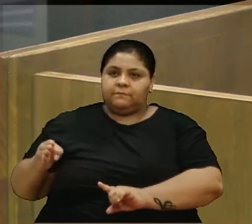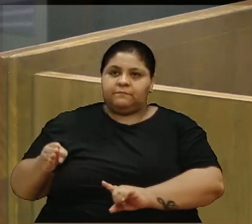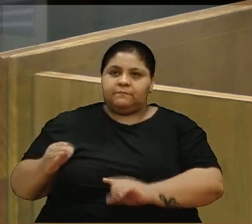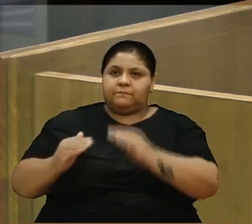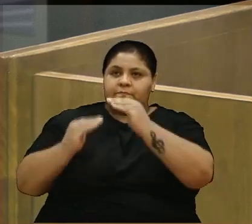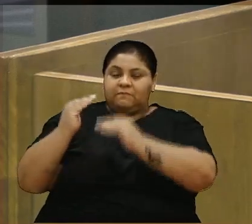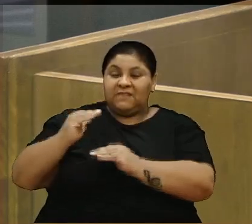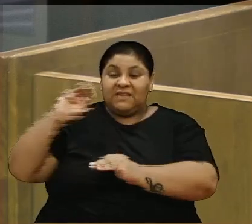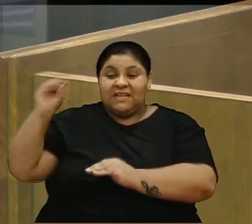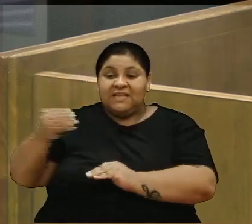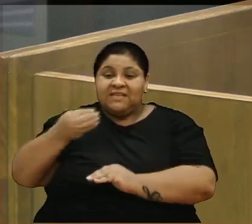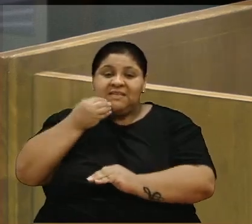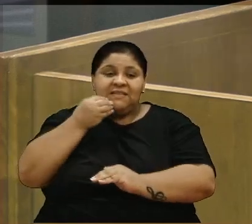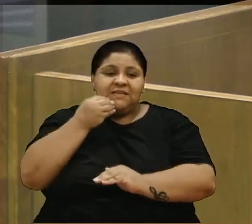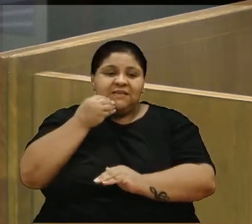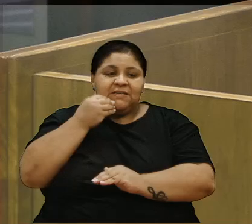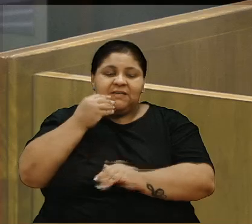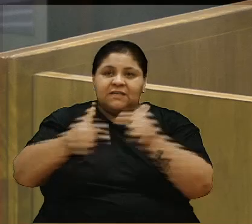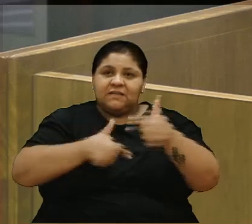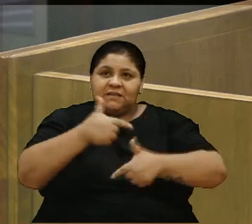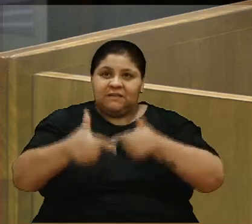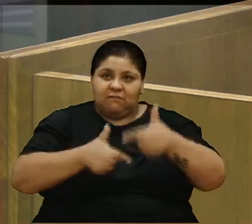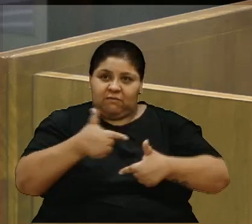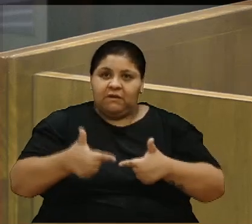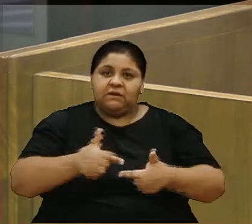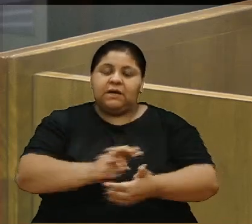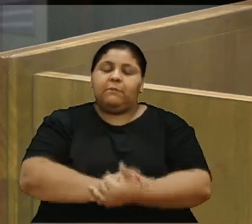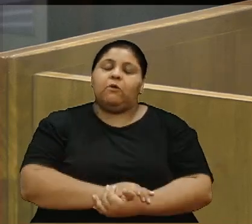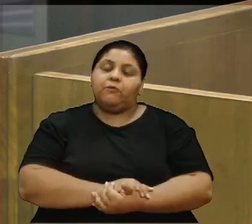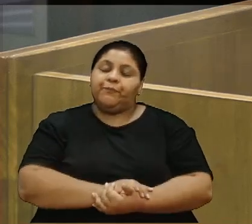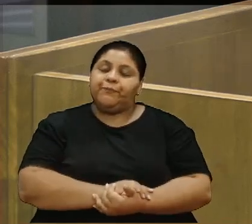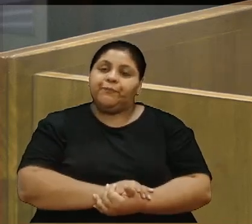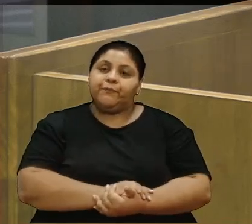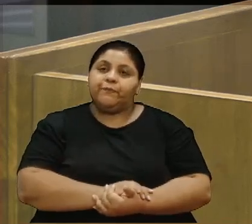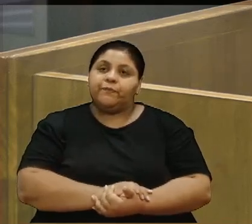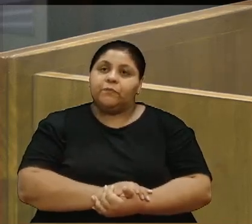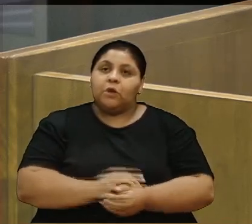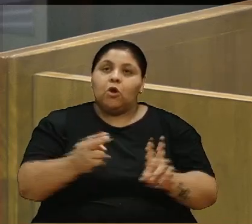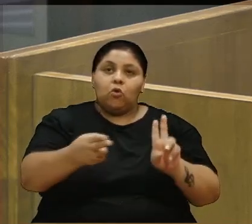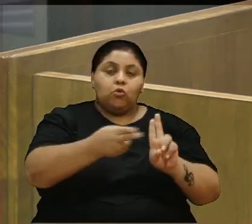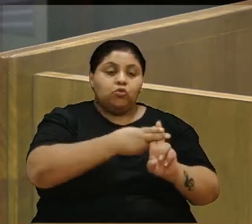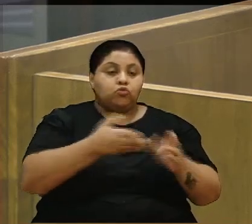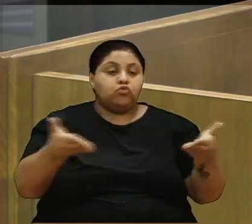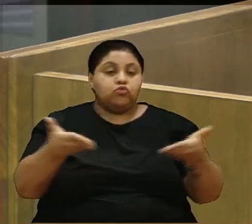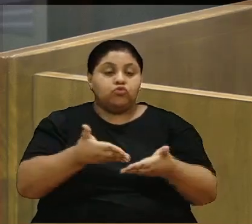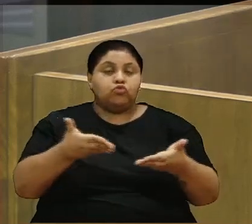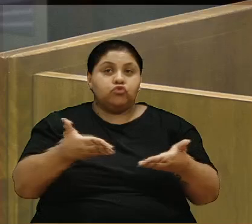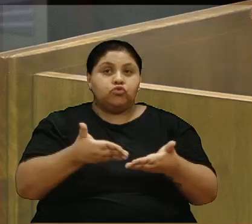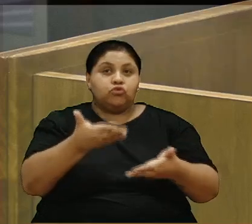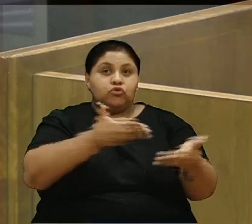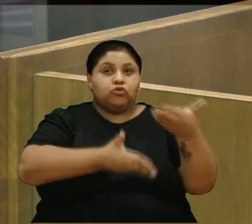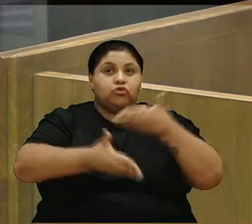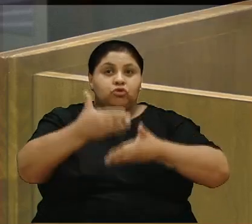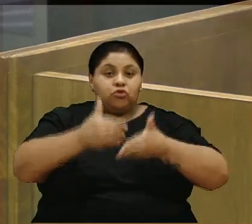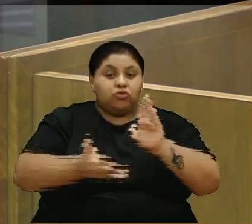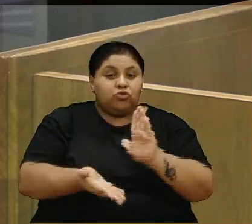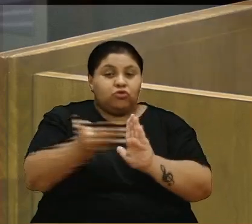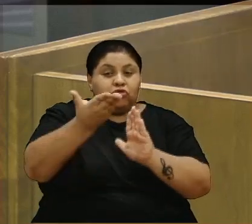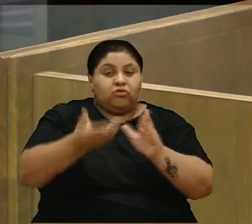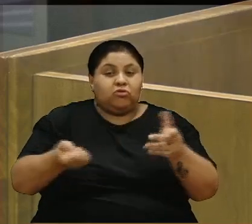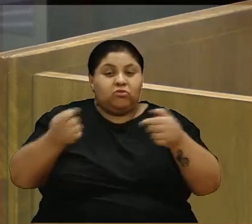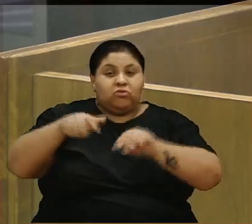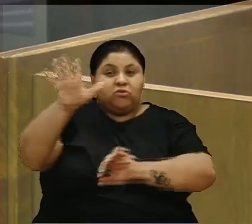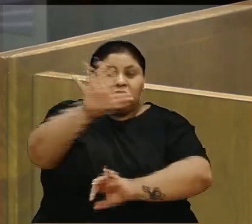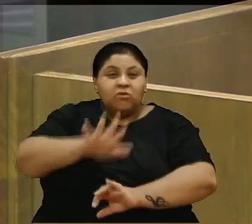se aproveitar as oportunidades da economia geradas pelo SUS. A propósito, o SUS só será sustentável se aumentarmos a nossa capacidade